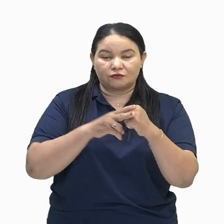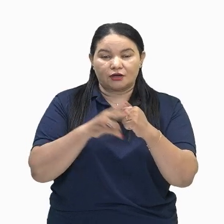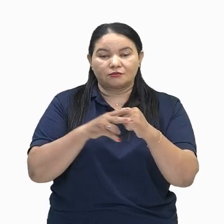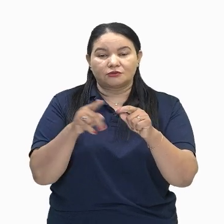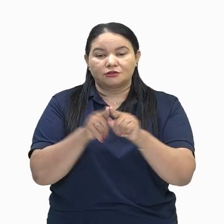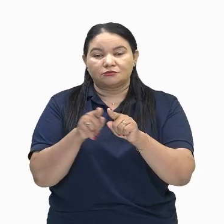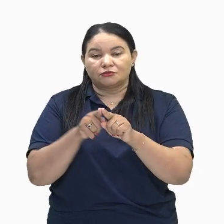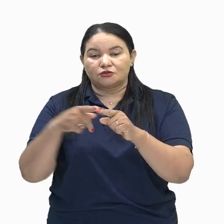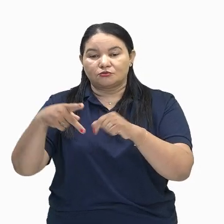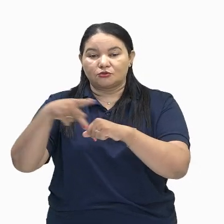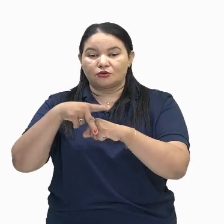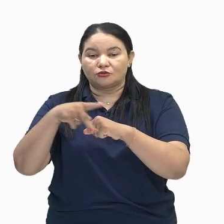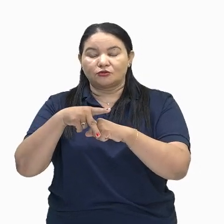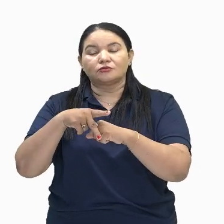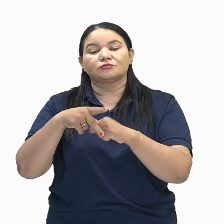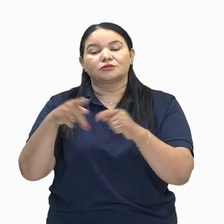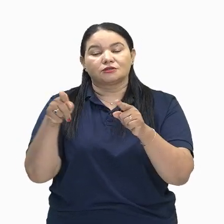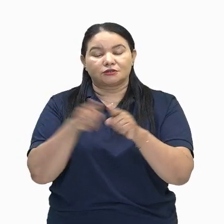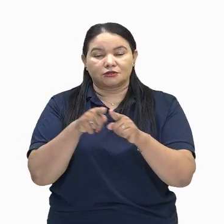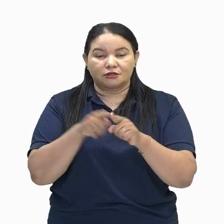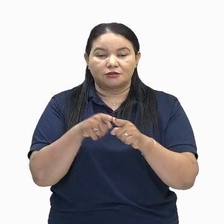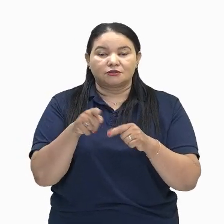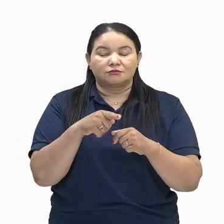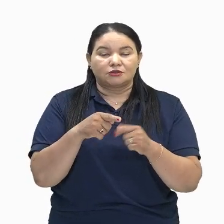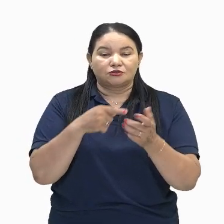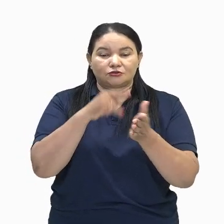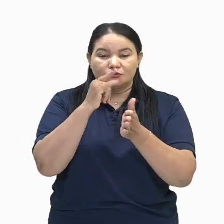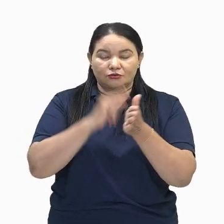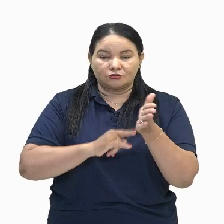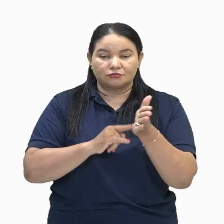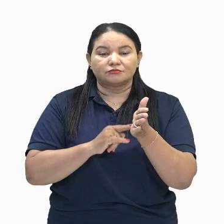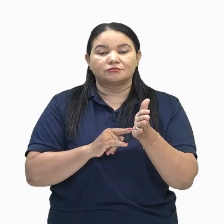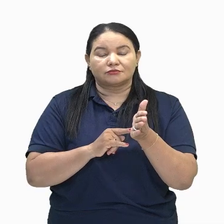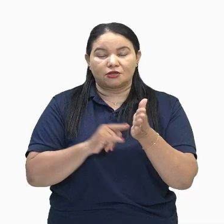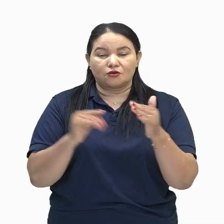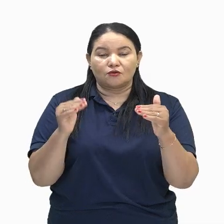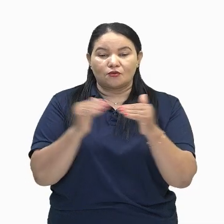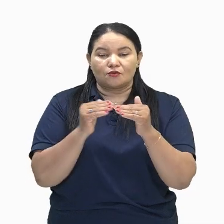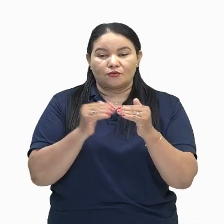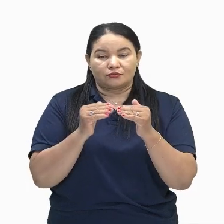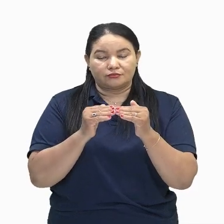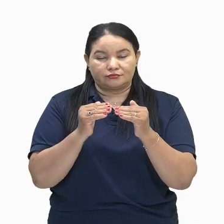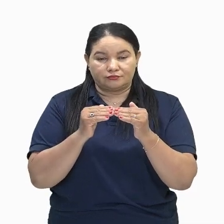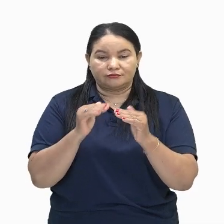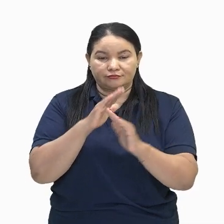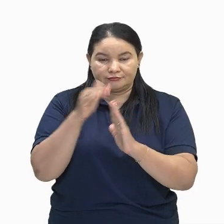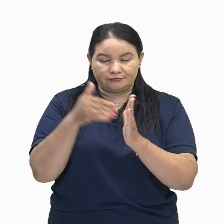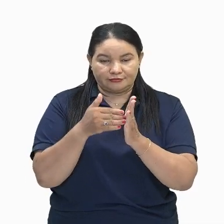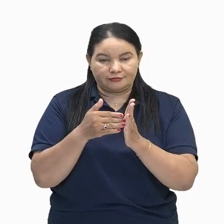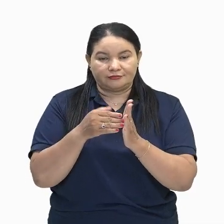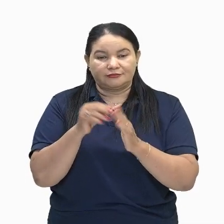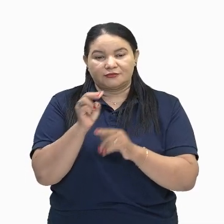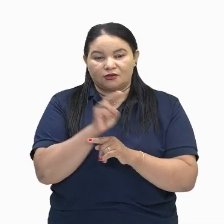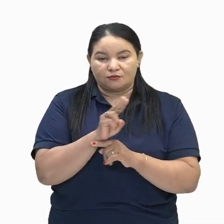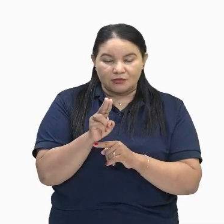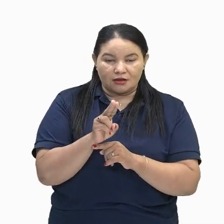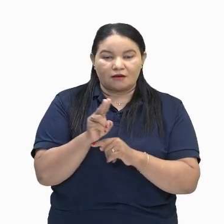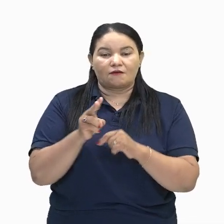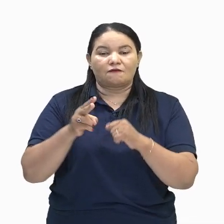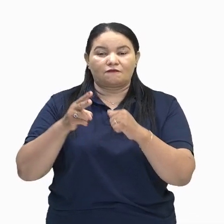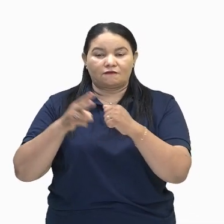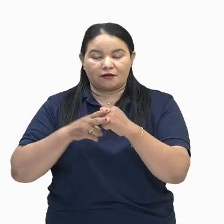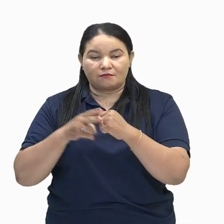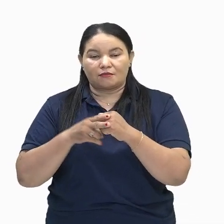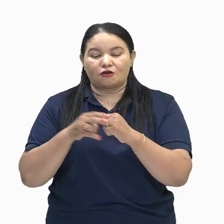entregar-me, né? Os documentos solicitados. Então, a concordância nominal, verbal, né?